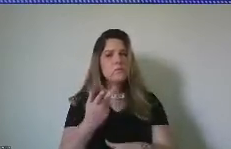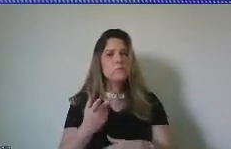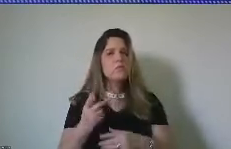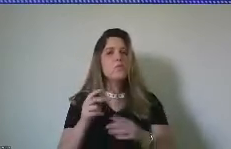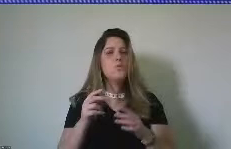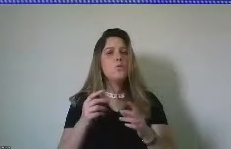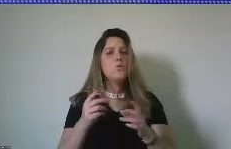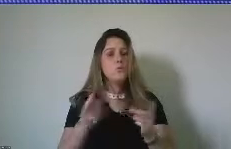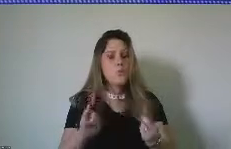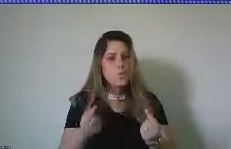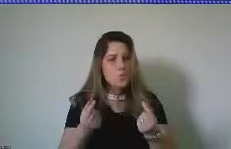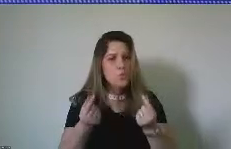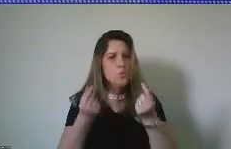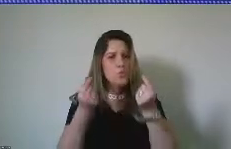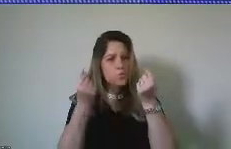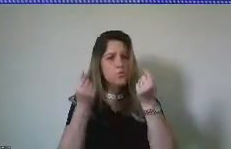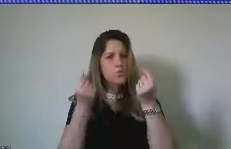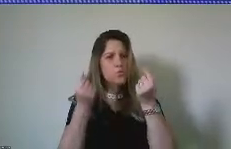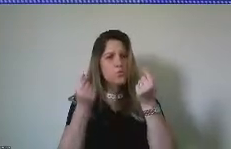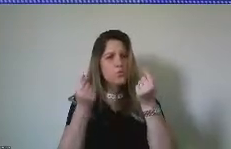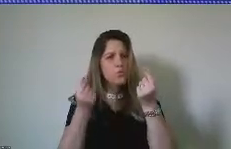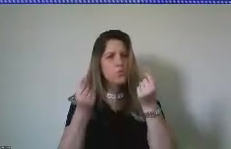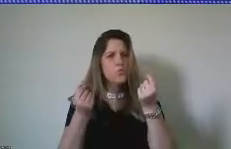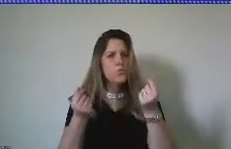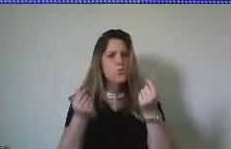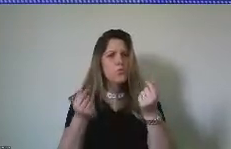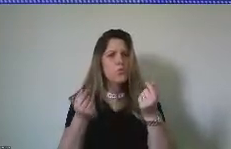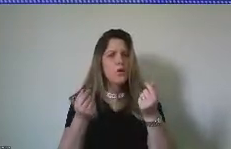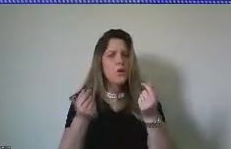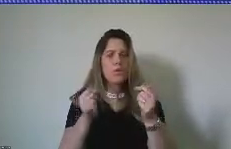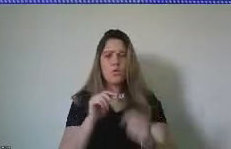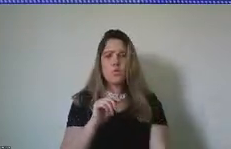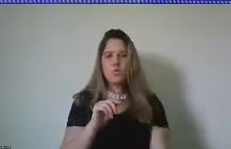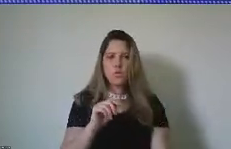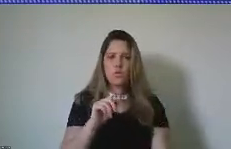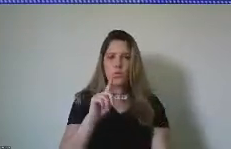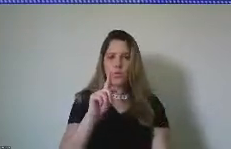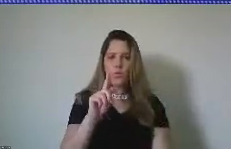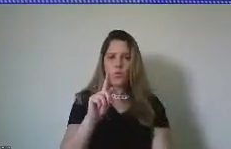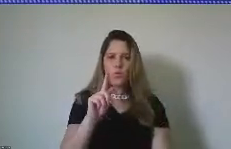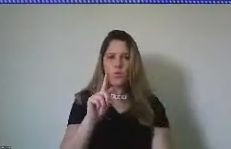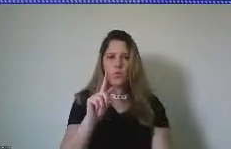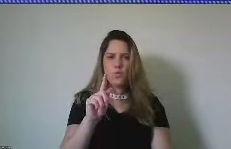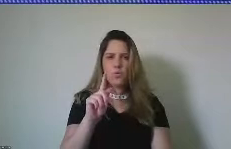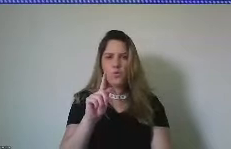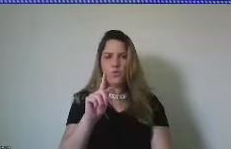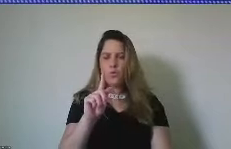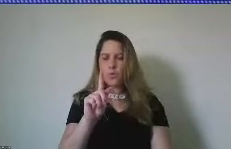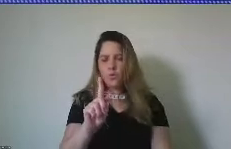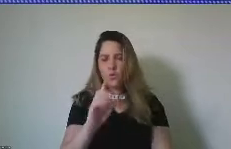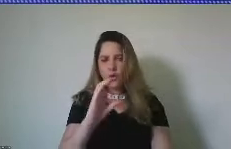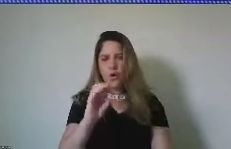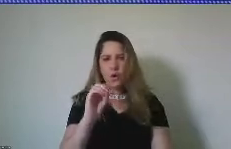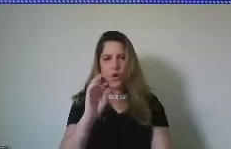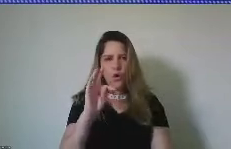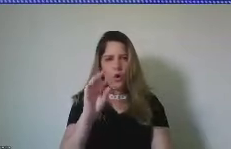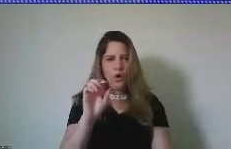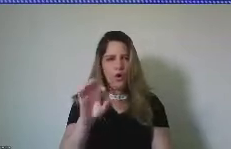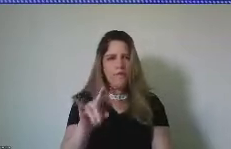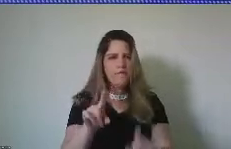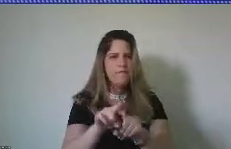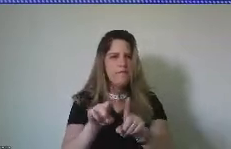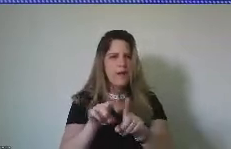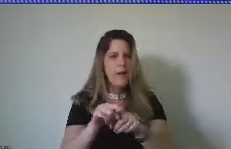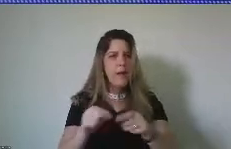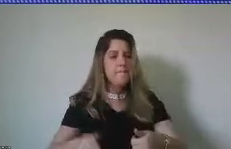do cabo do cobre se tem que descontar isso você está também descontando a menor